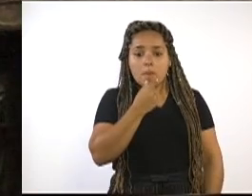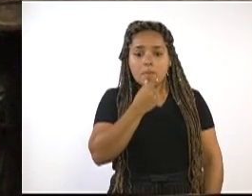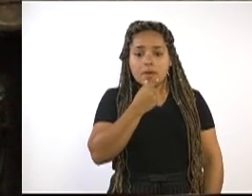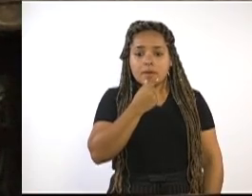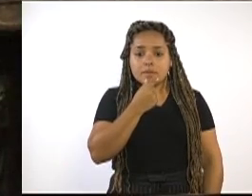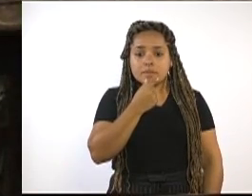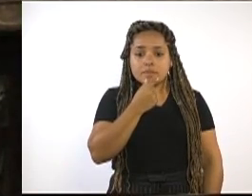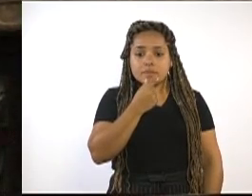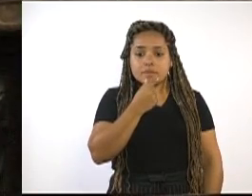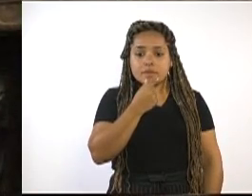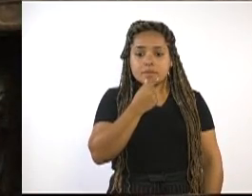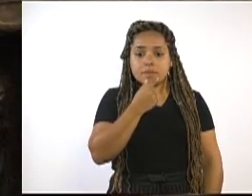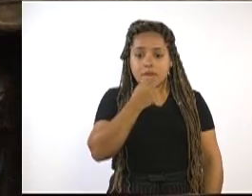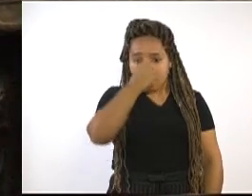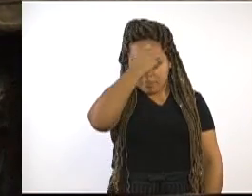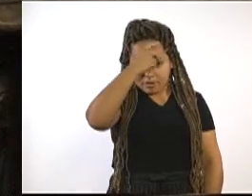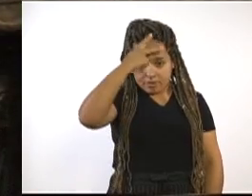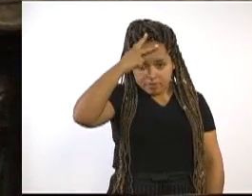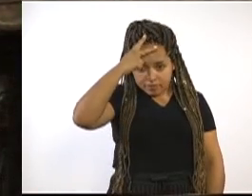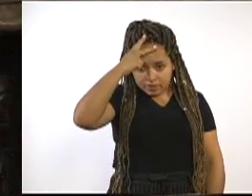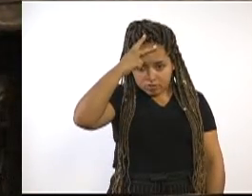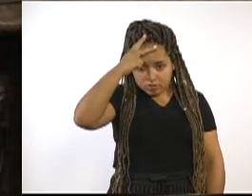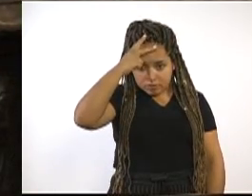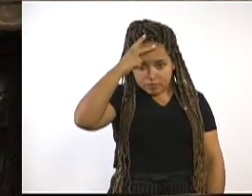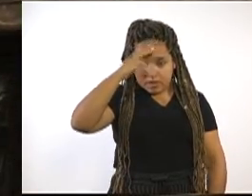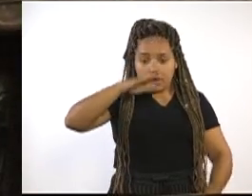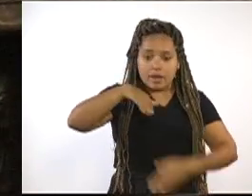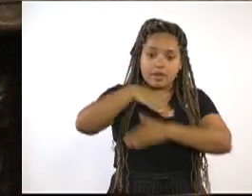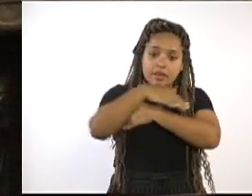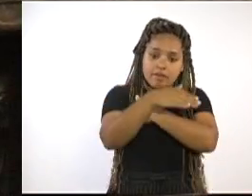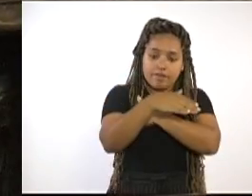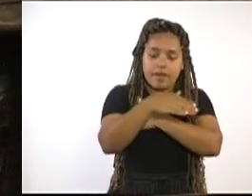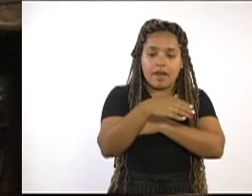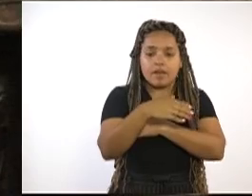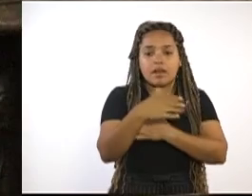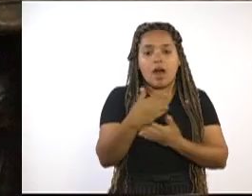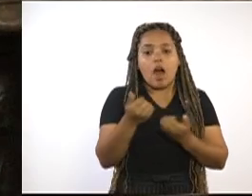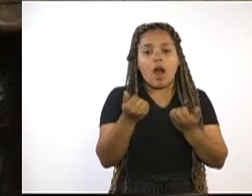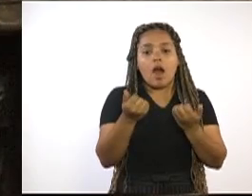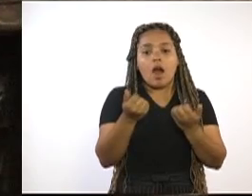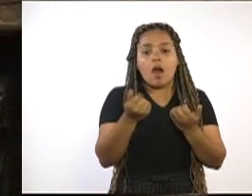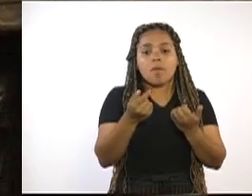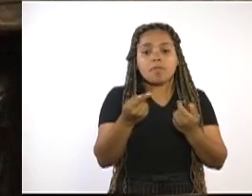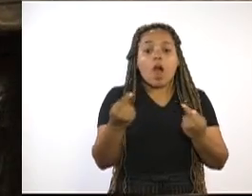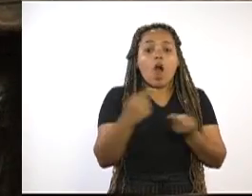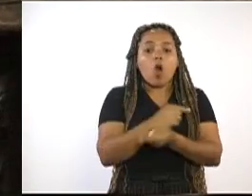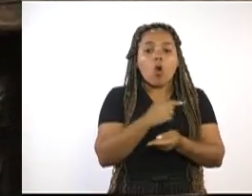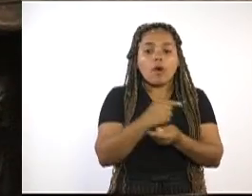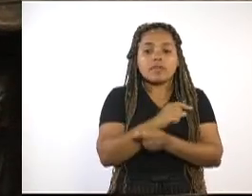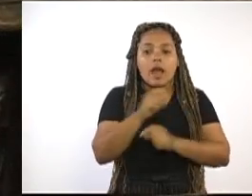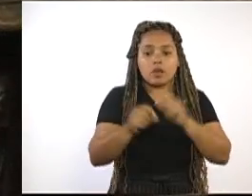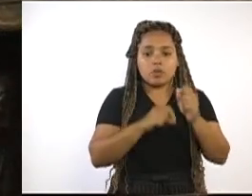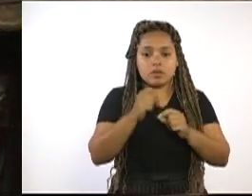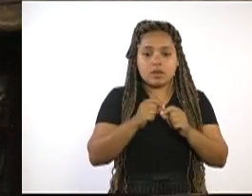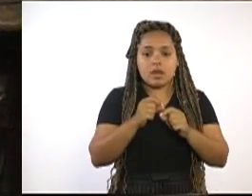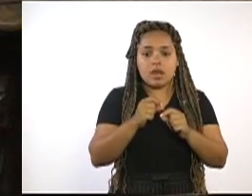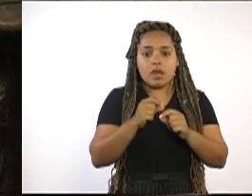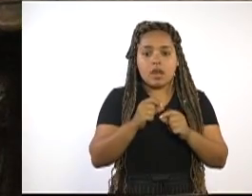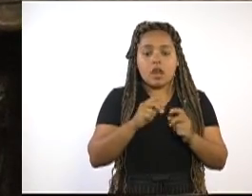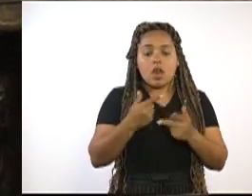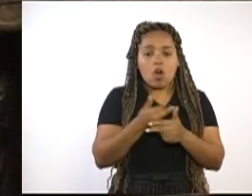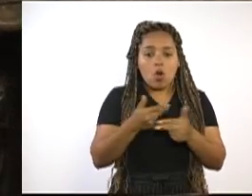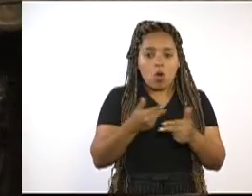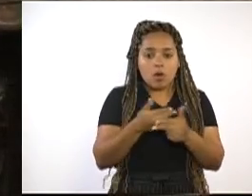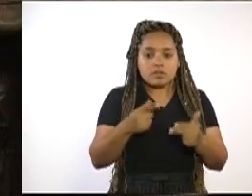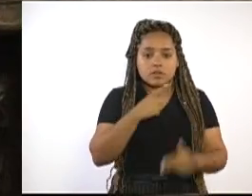anos anteriores. Pelo contrário, alguns órgãos de imprensa e de comunicação que batem tanto no